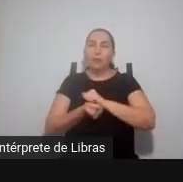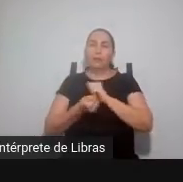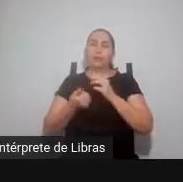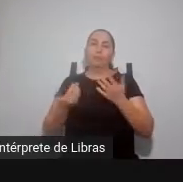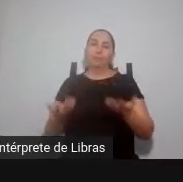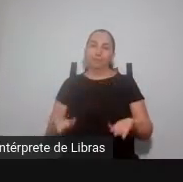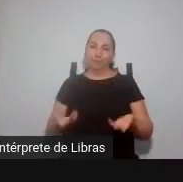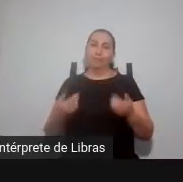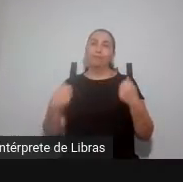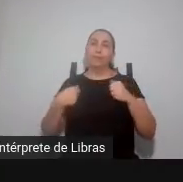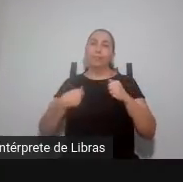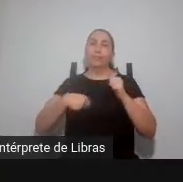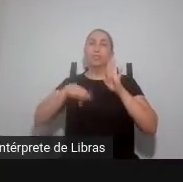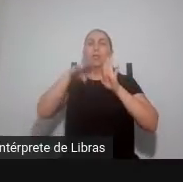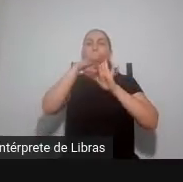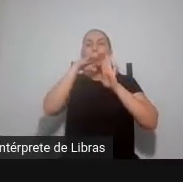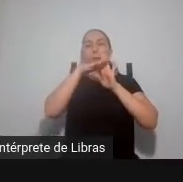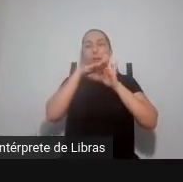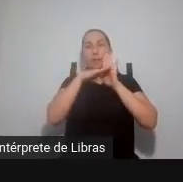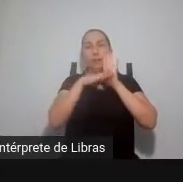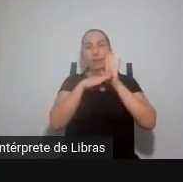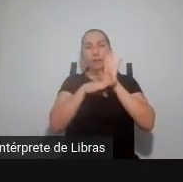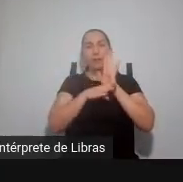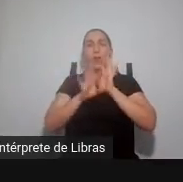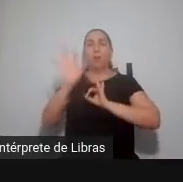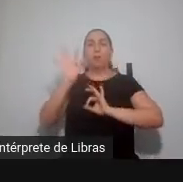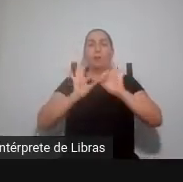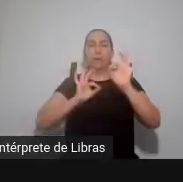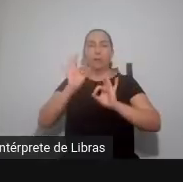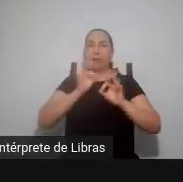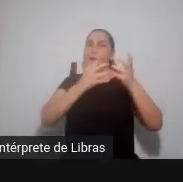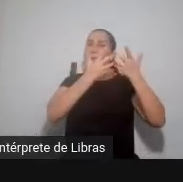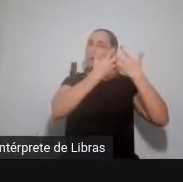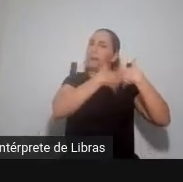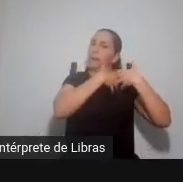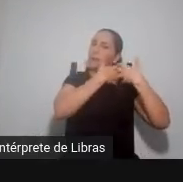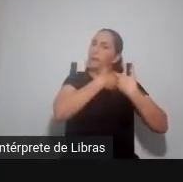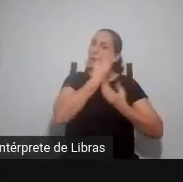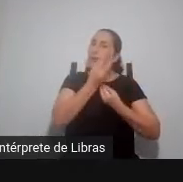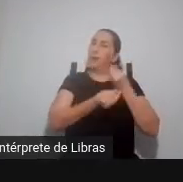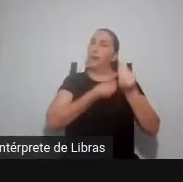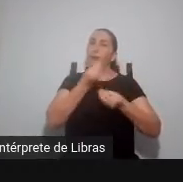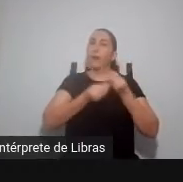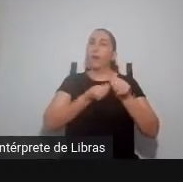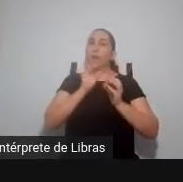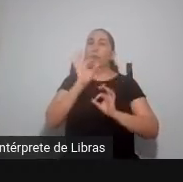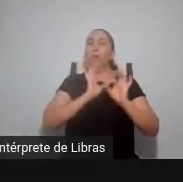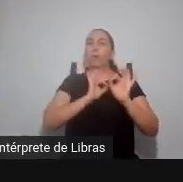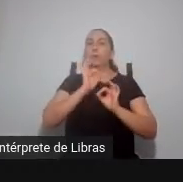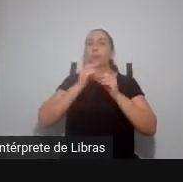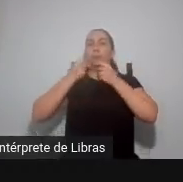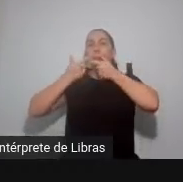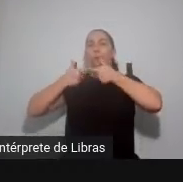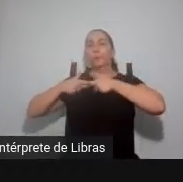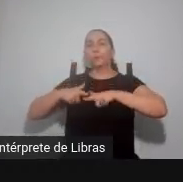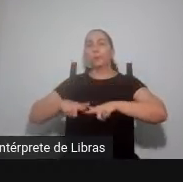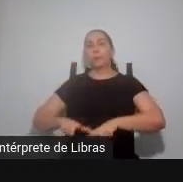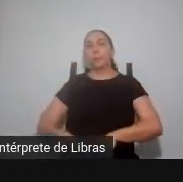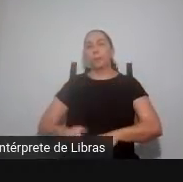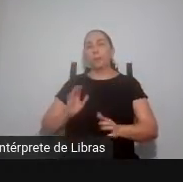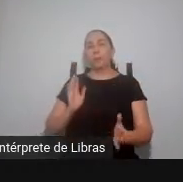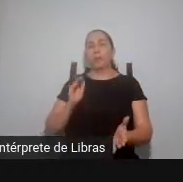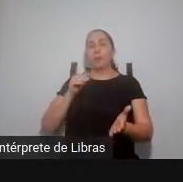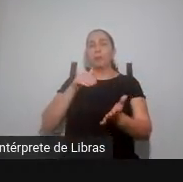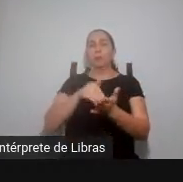uma proposta que leve a reflexão sobre o funcionamento da linguagem. E aí, por fim, porque